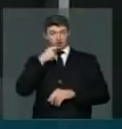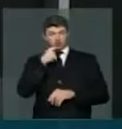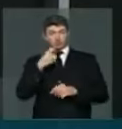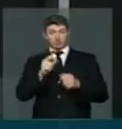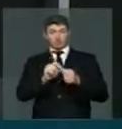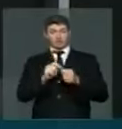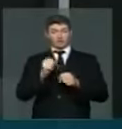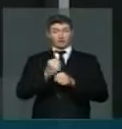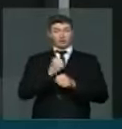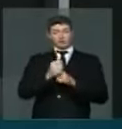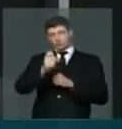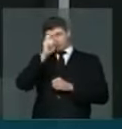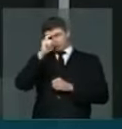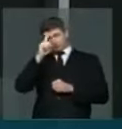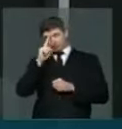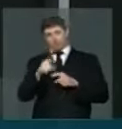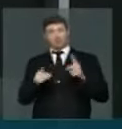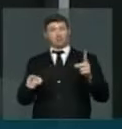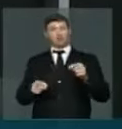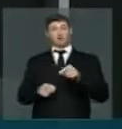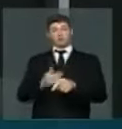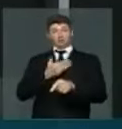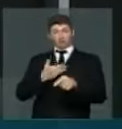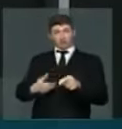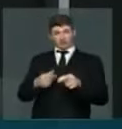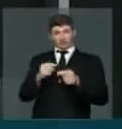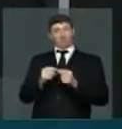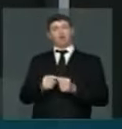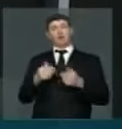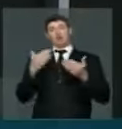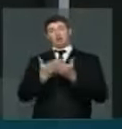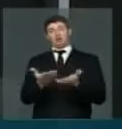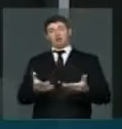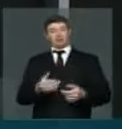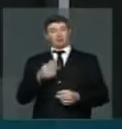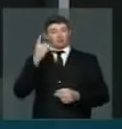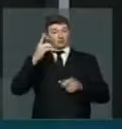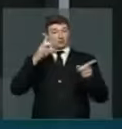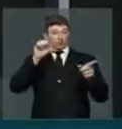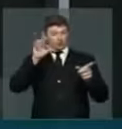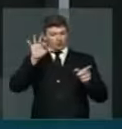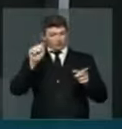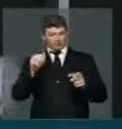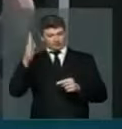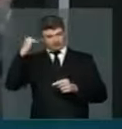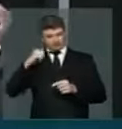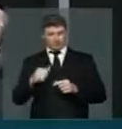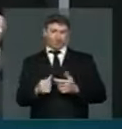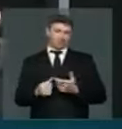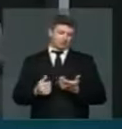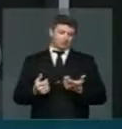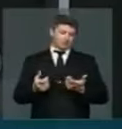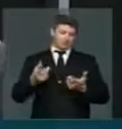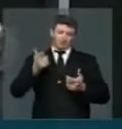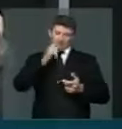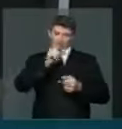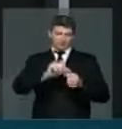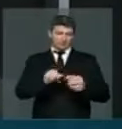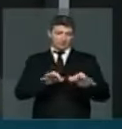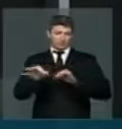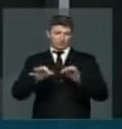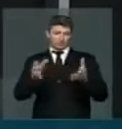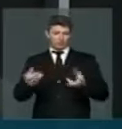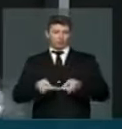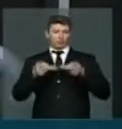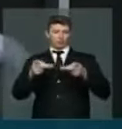Hospital do Câncer. E o governo, sequer, até hoje, deputado Costa Ferreira, conseguiu elaborar o projeto para a construção do Hospital